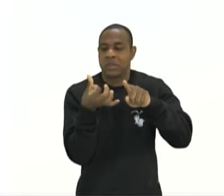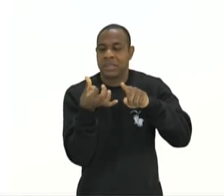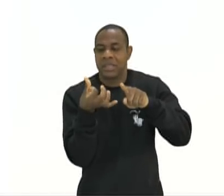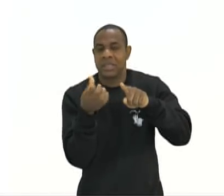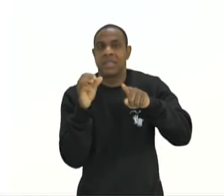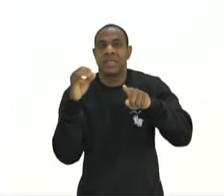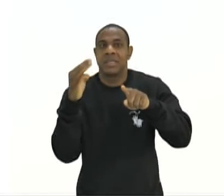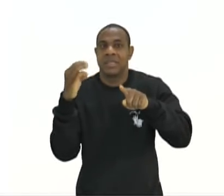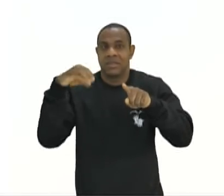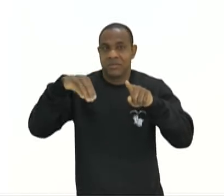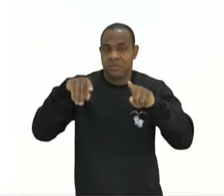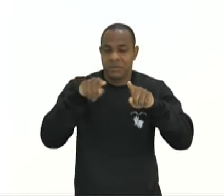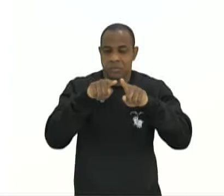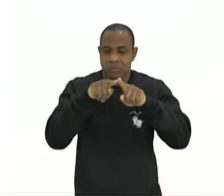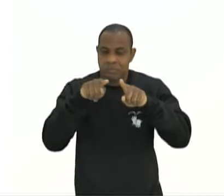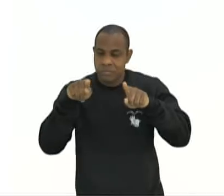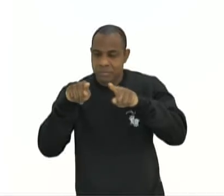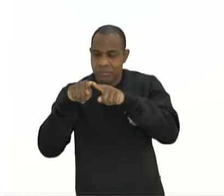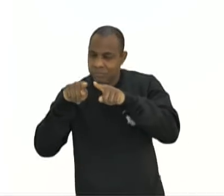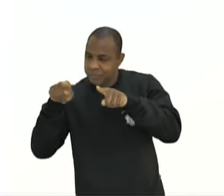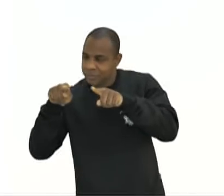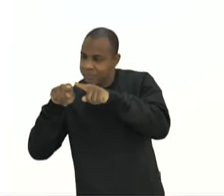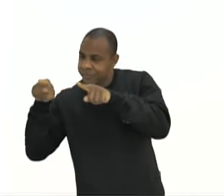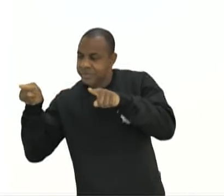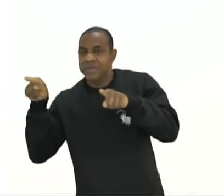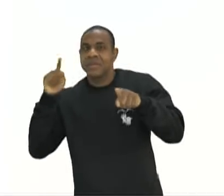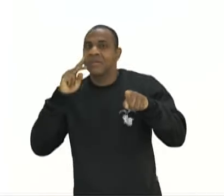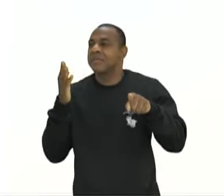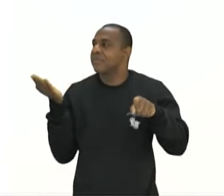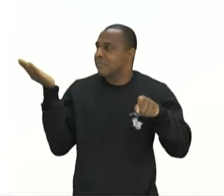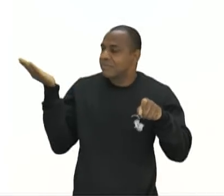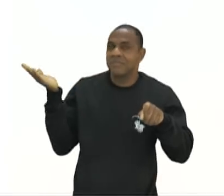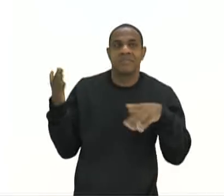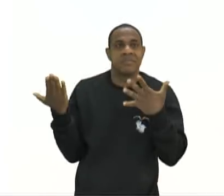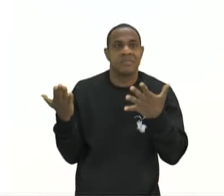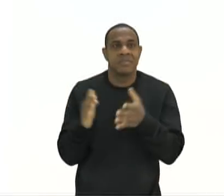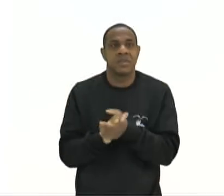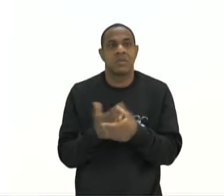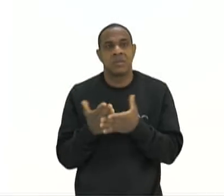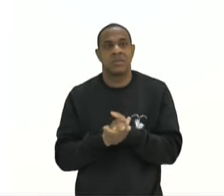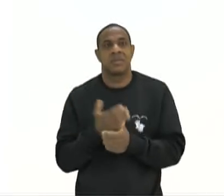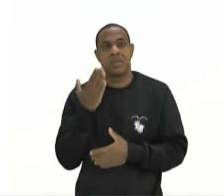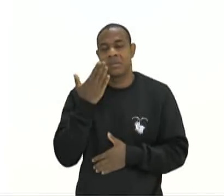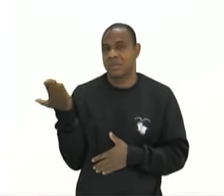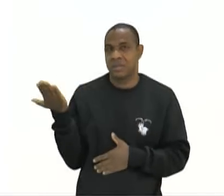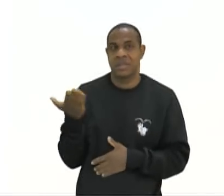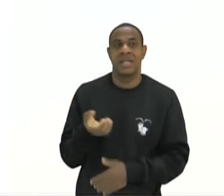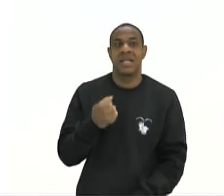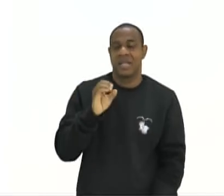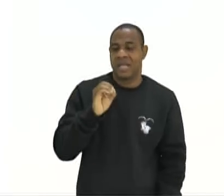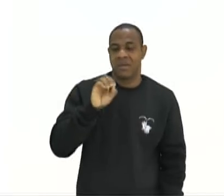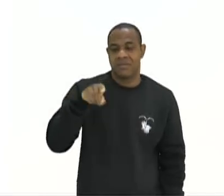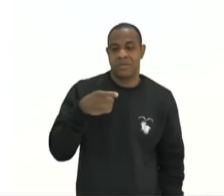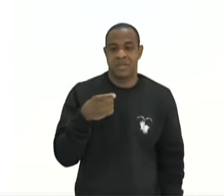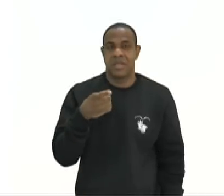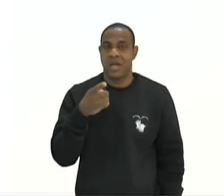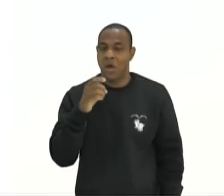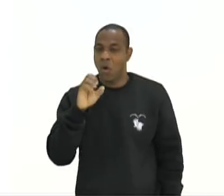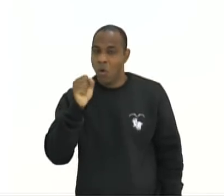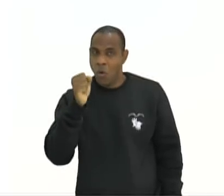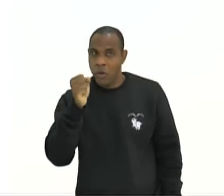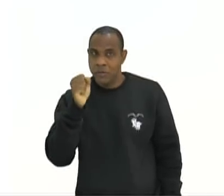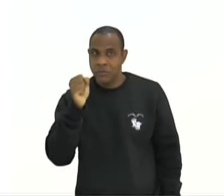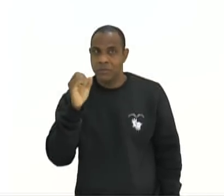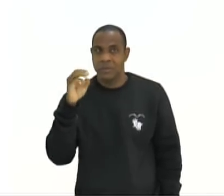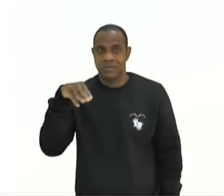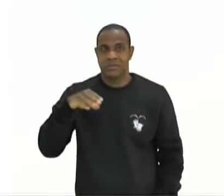a amplitude da onda é a metade desse correspondente, ou seja, 0,8 centímetros, certo? Avançando para